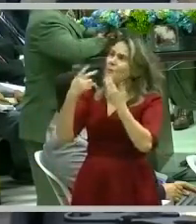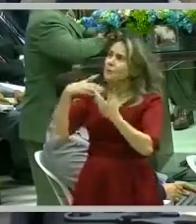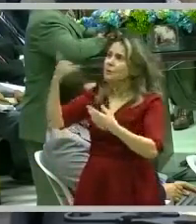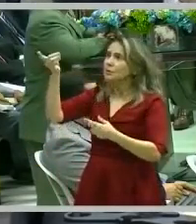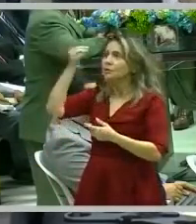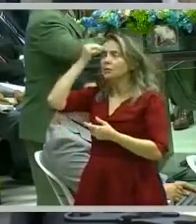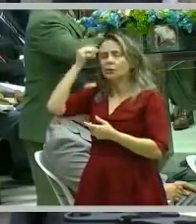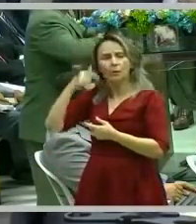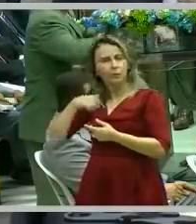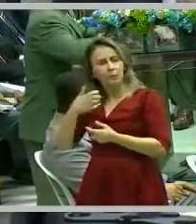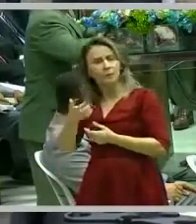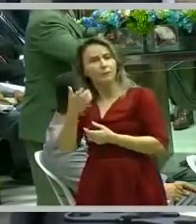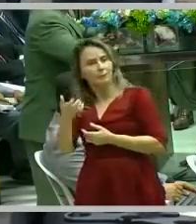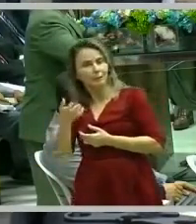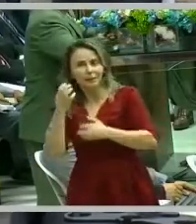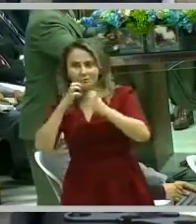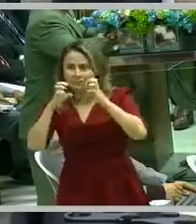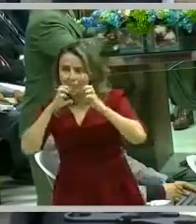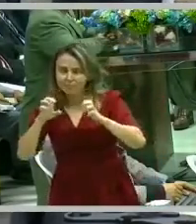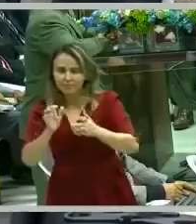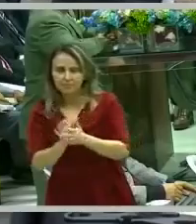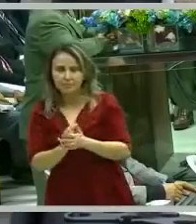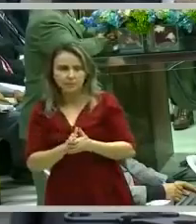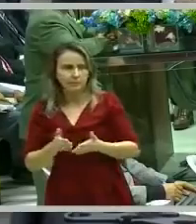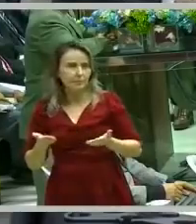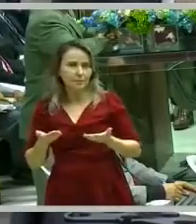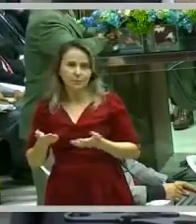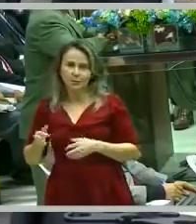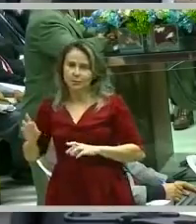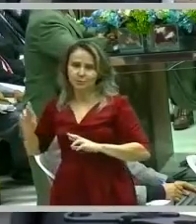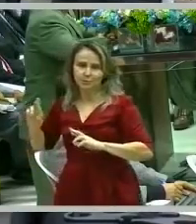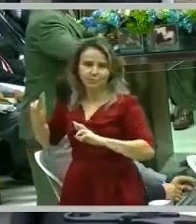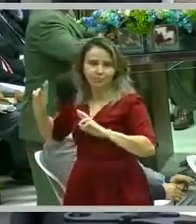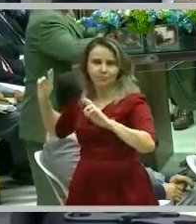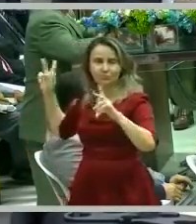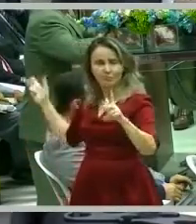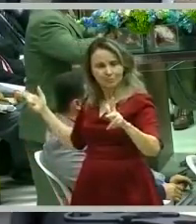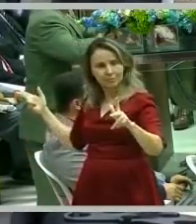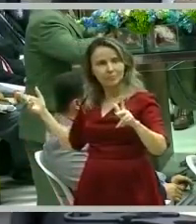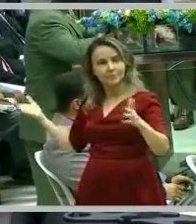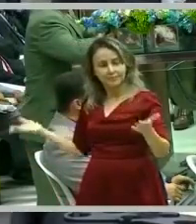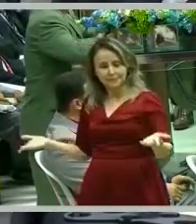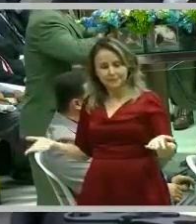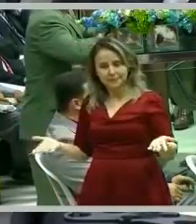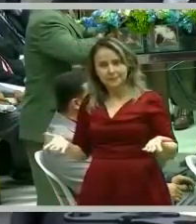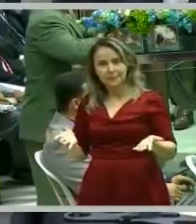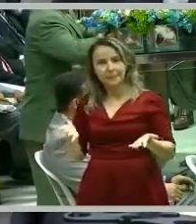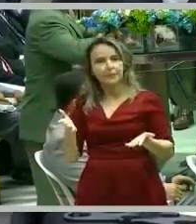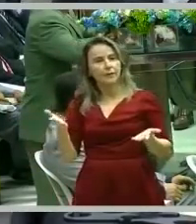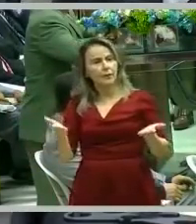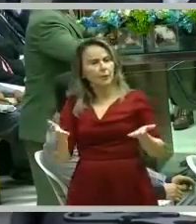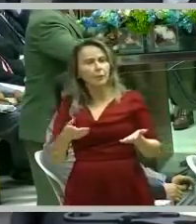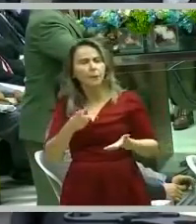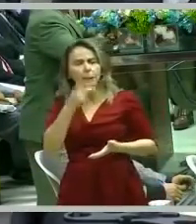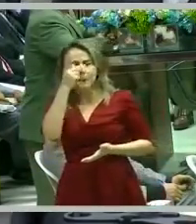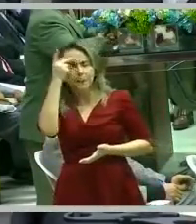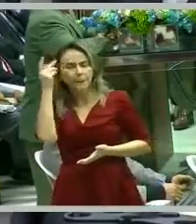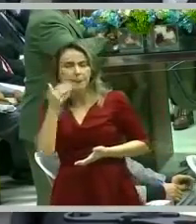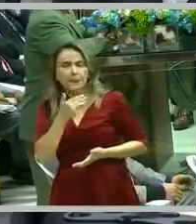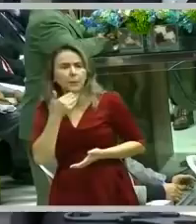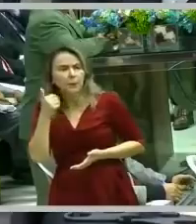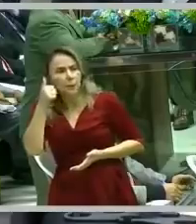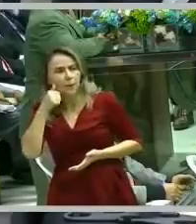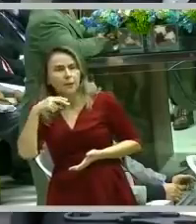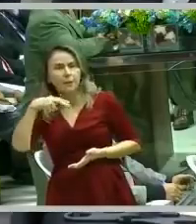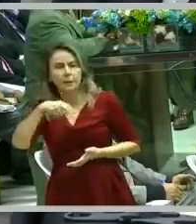ganhar alma. Hoje nós perdemos uma grande evangelista. Irmã Nazaré. Não sei se os irmãos